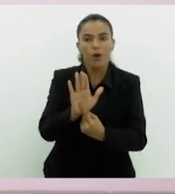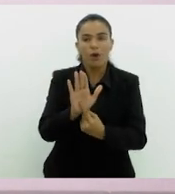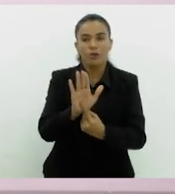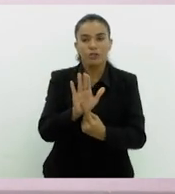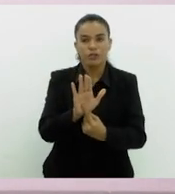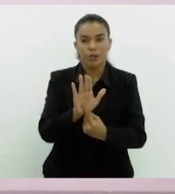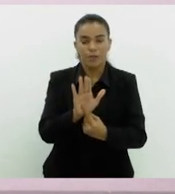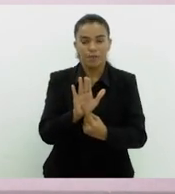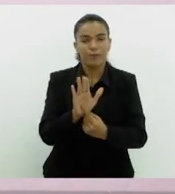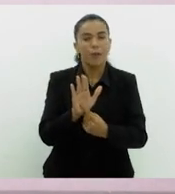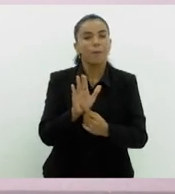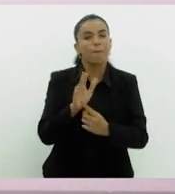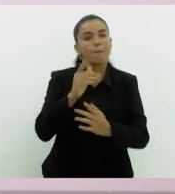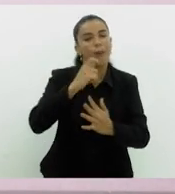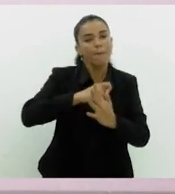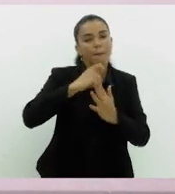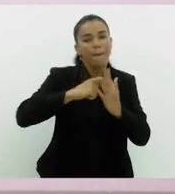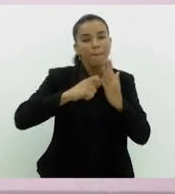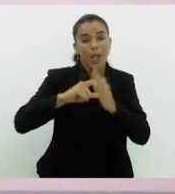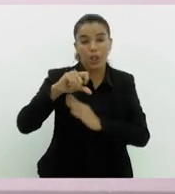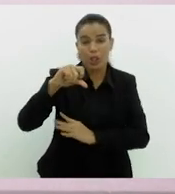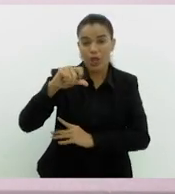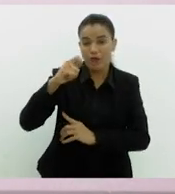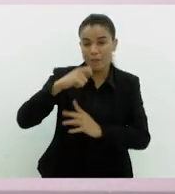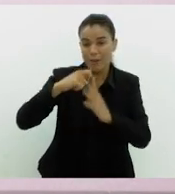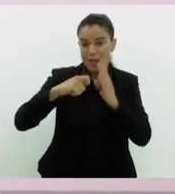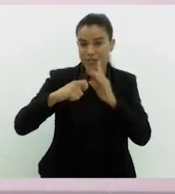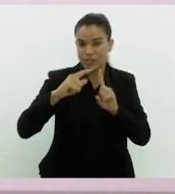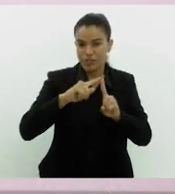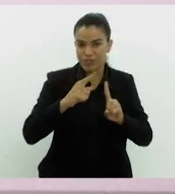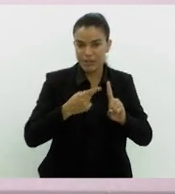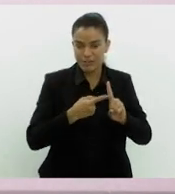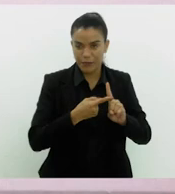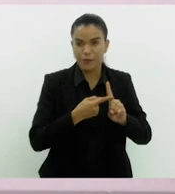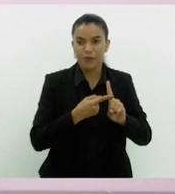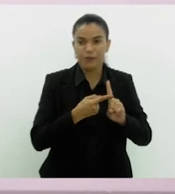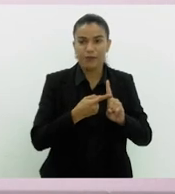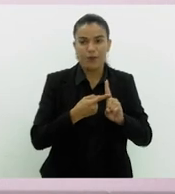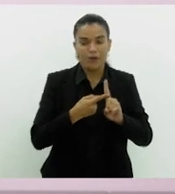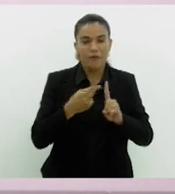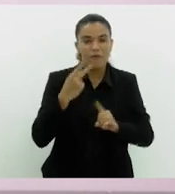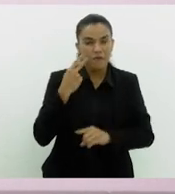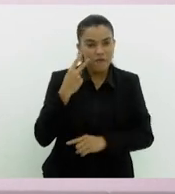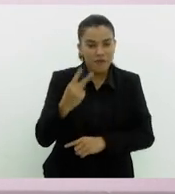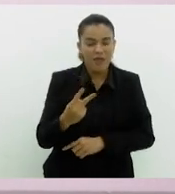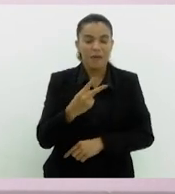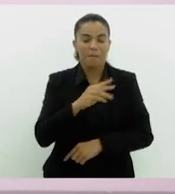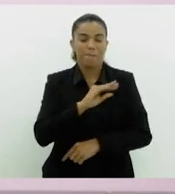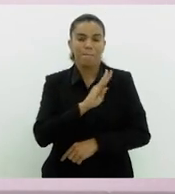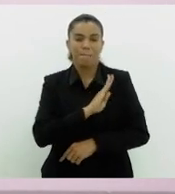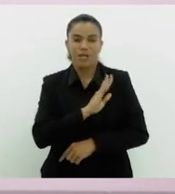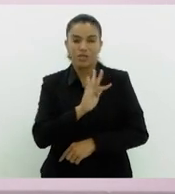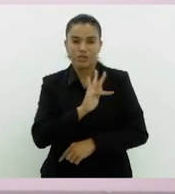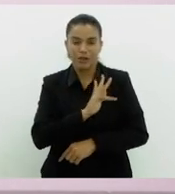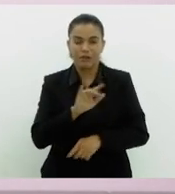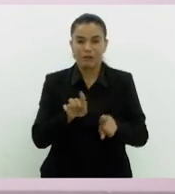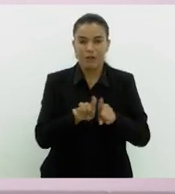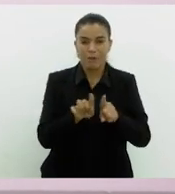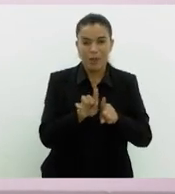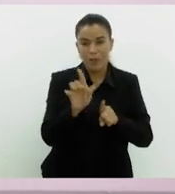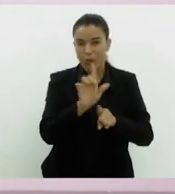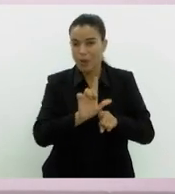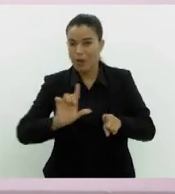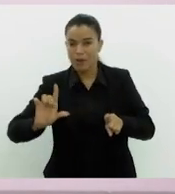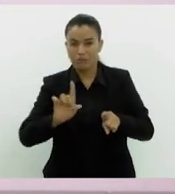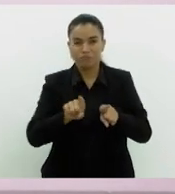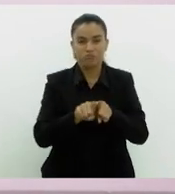pelo pré-natal, né? A gente tem aqui na metrópole, e aí a gente olha para a Baixada, para o Leste, para o Rio de Janeiro como um todo,